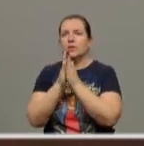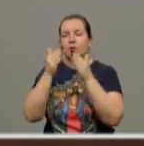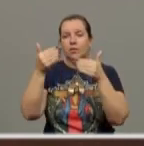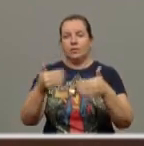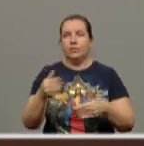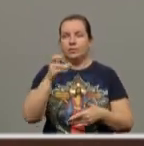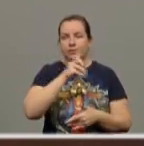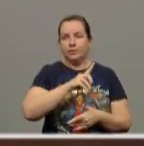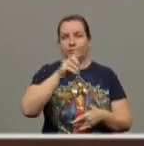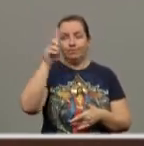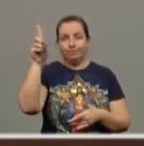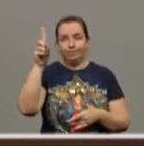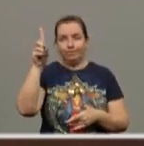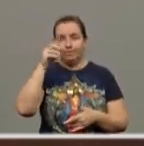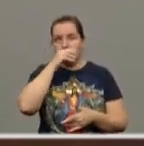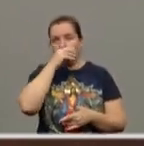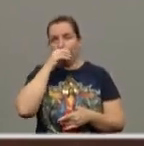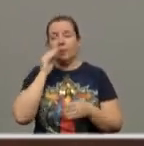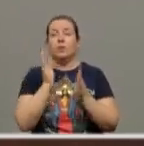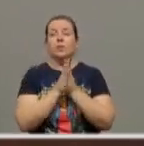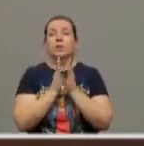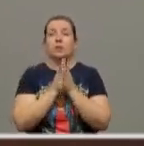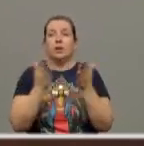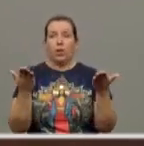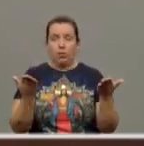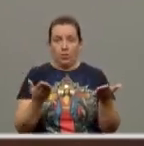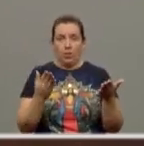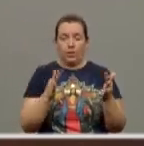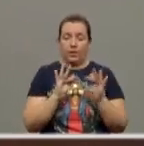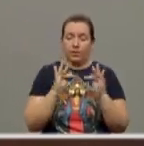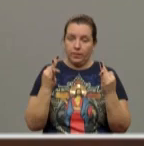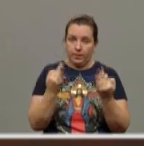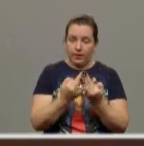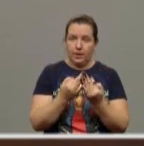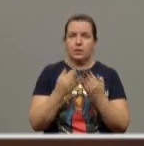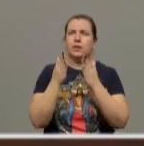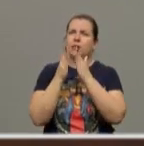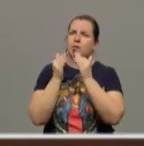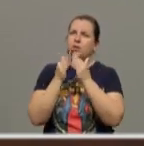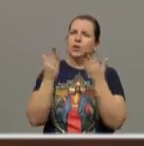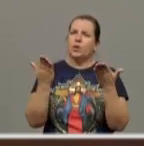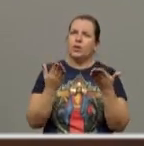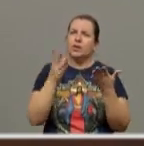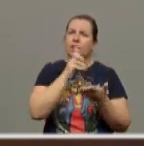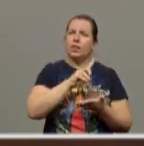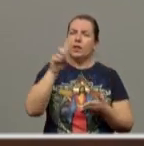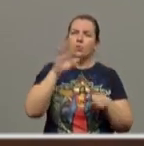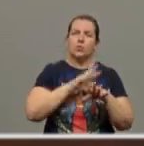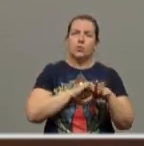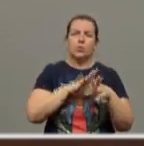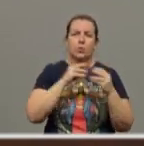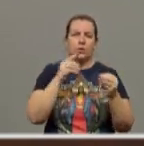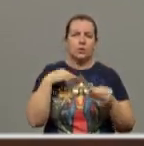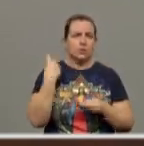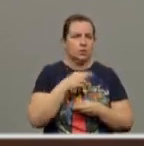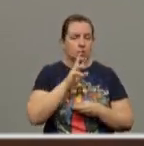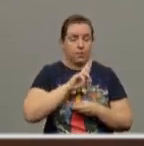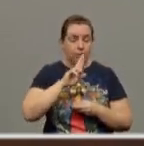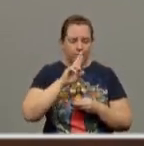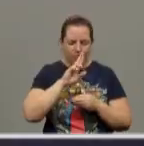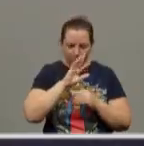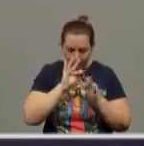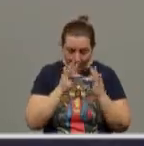pé. E vamos rezar pelas nossas famílias. Vamos pedir agora que Deus cure as nossas famílias.